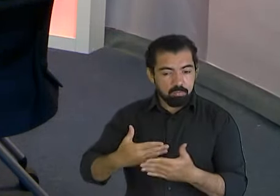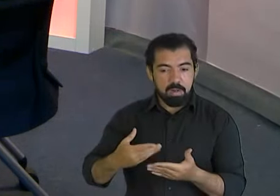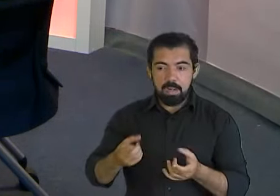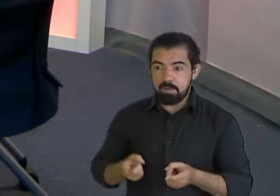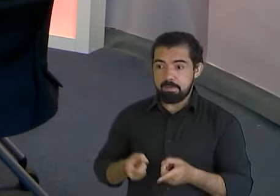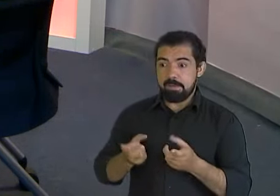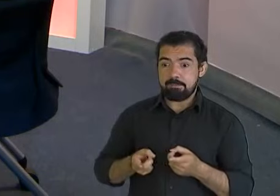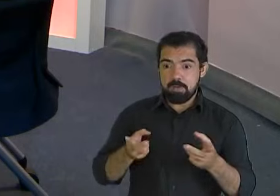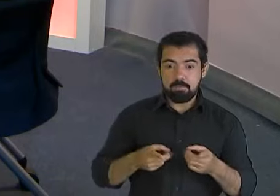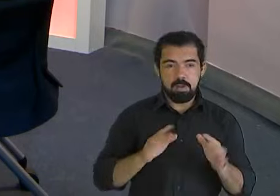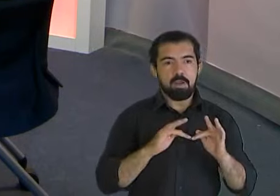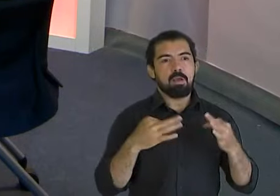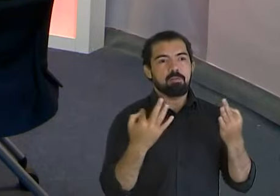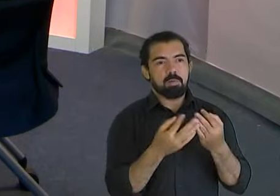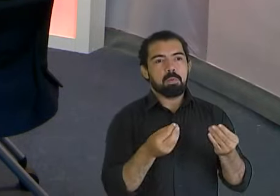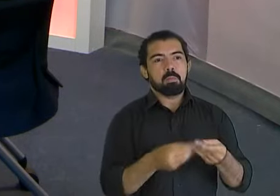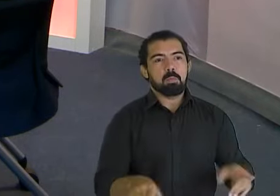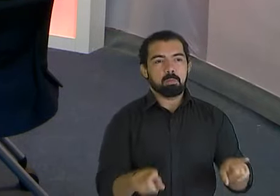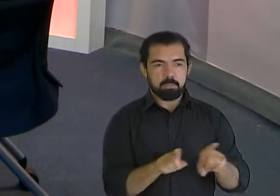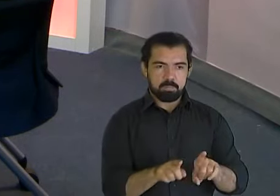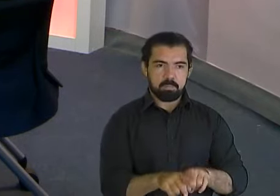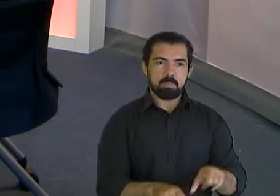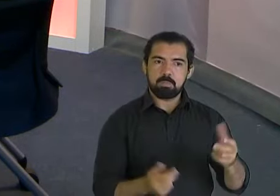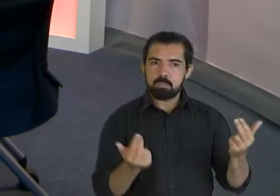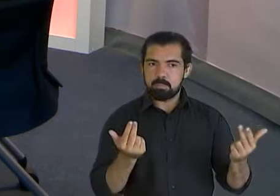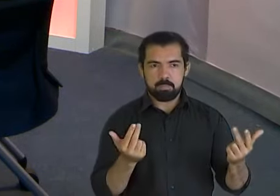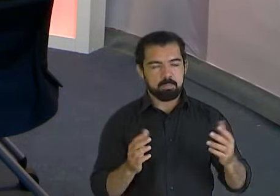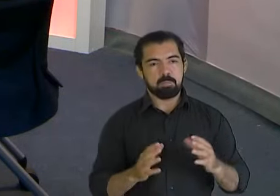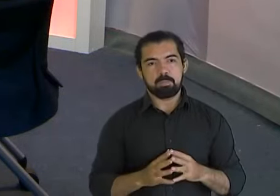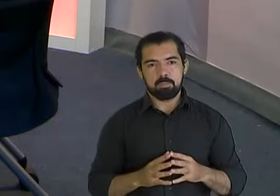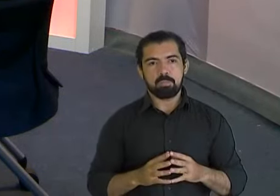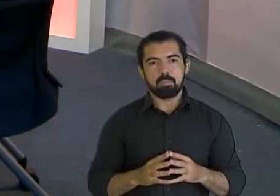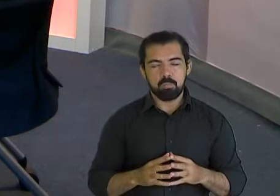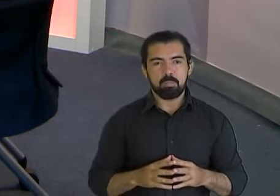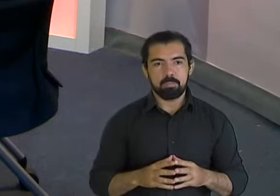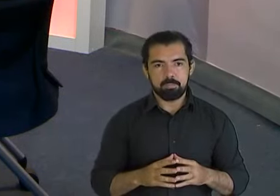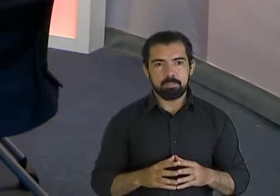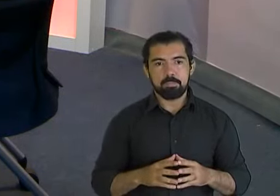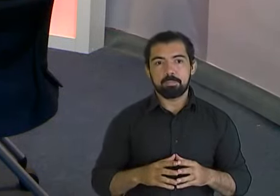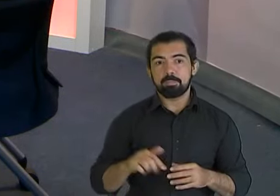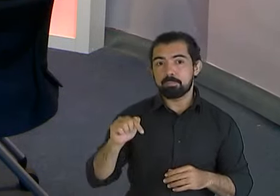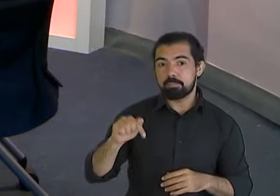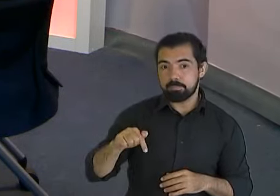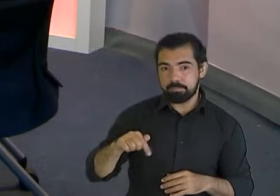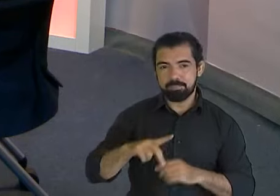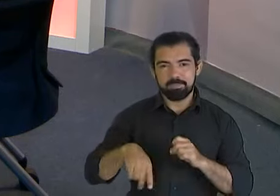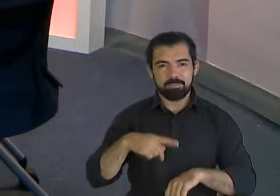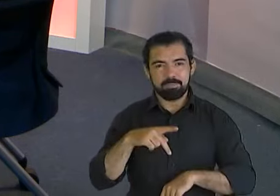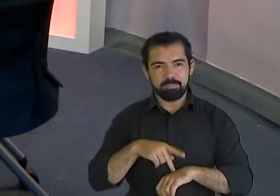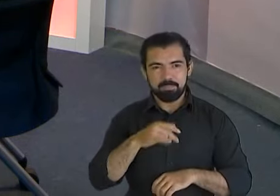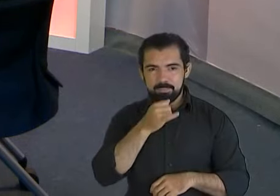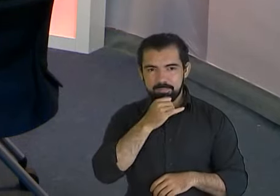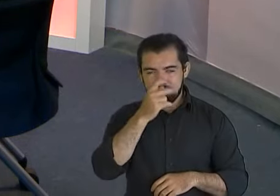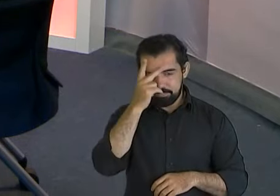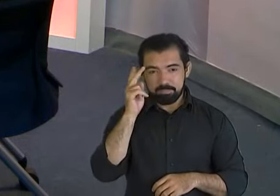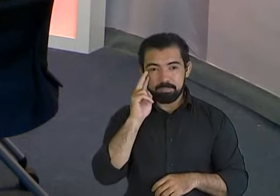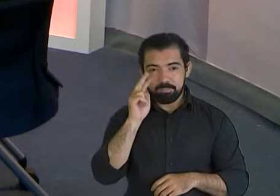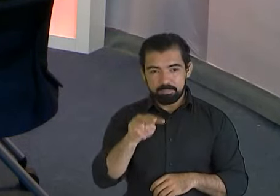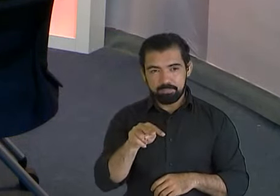e tudo. Então, a família entra com tudo nisso. Nos países que esses jogos